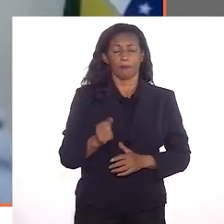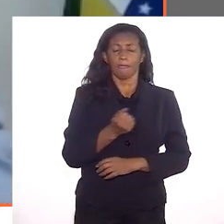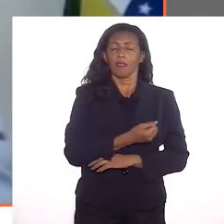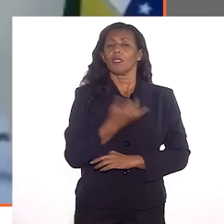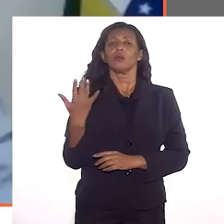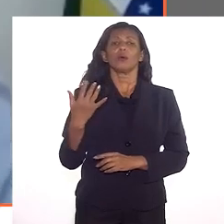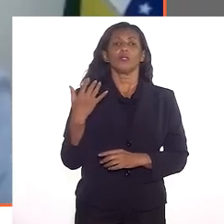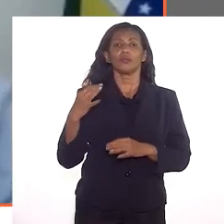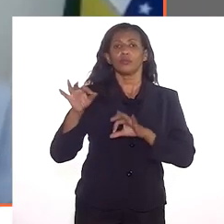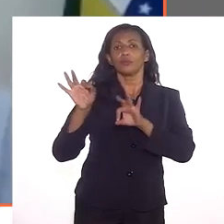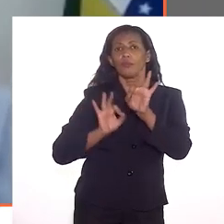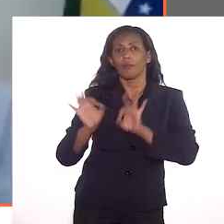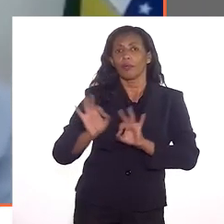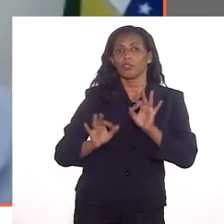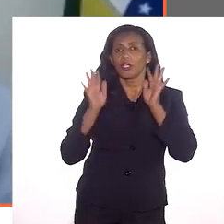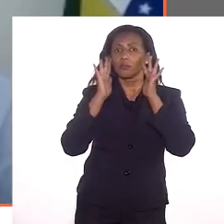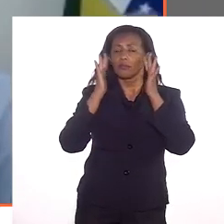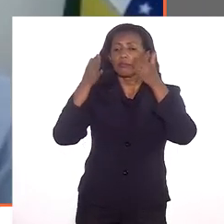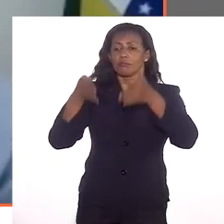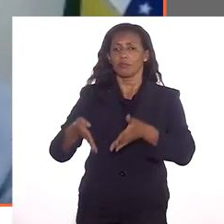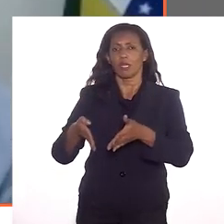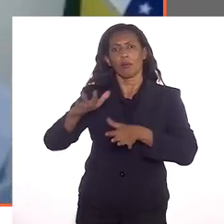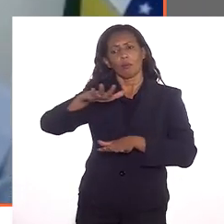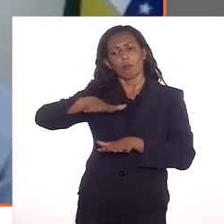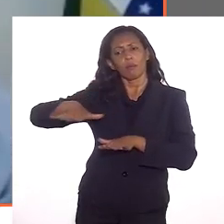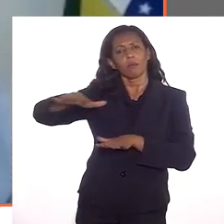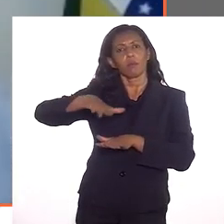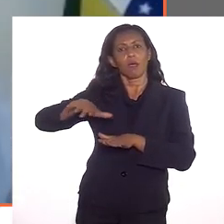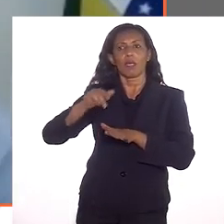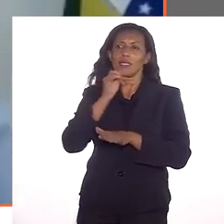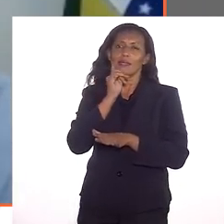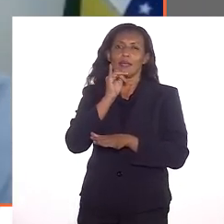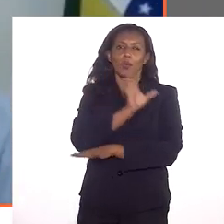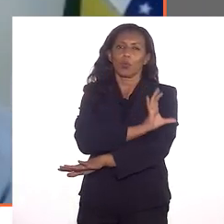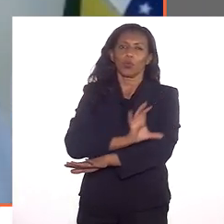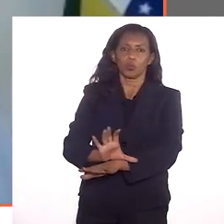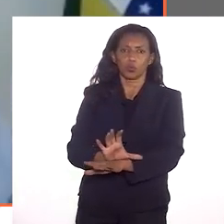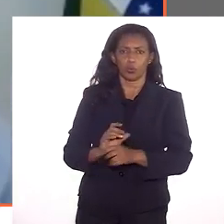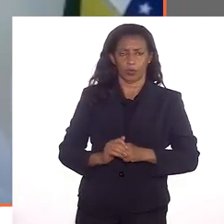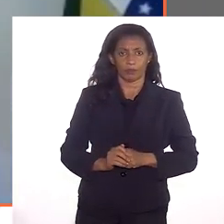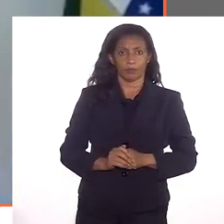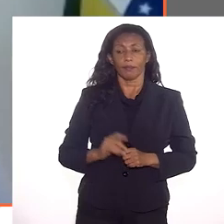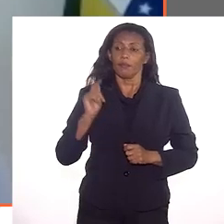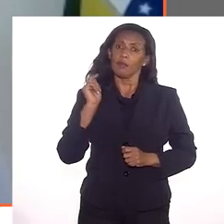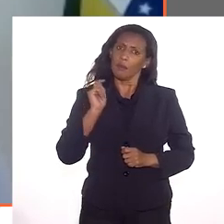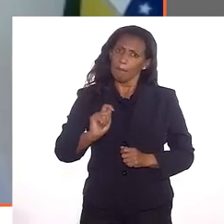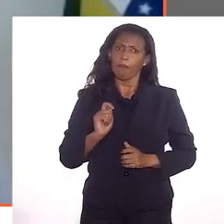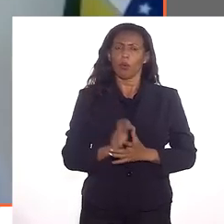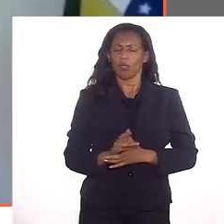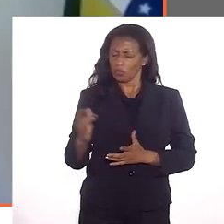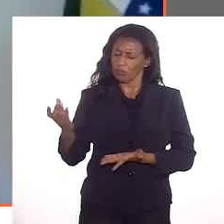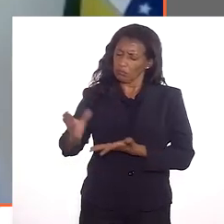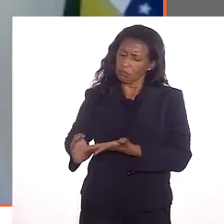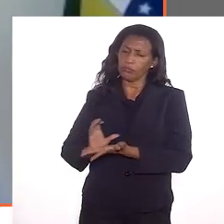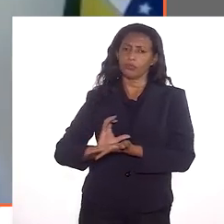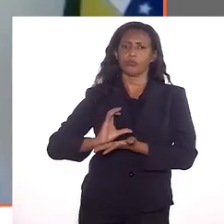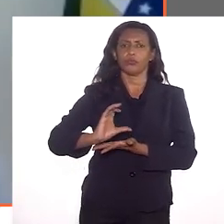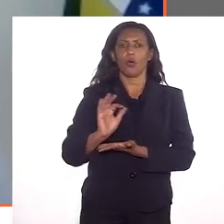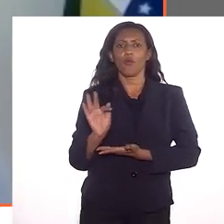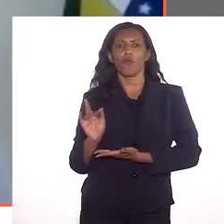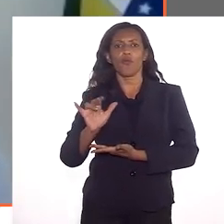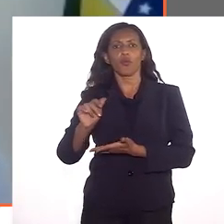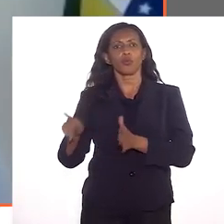projetos, por exemplo, forem projetos específicos de uma determinada área, como a área da cultura, é possível levar em conta a possibilidade de custeio